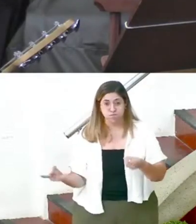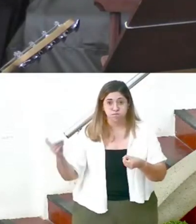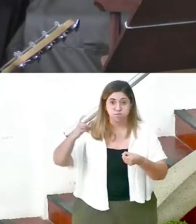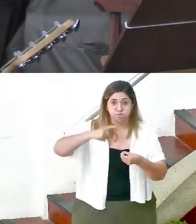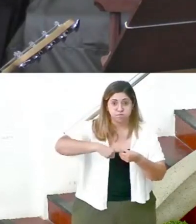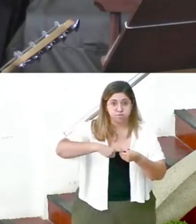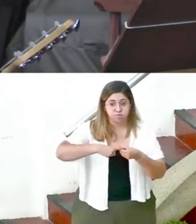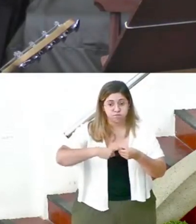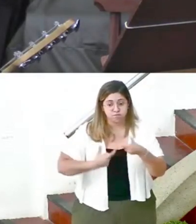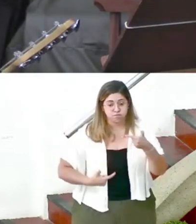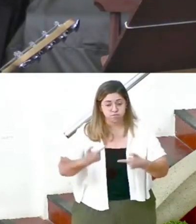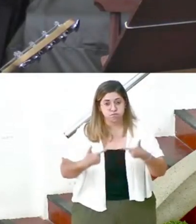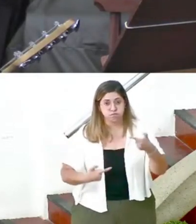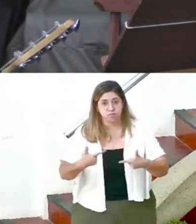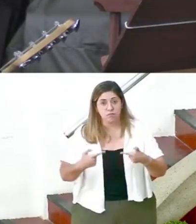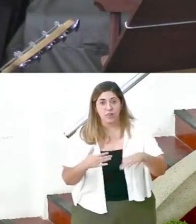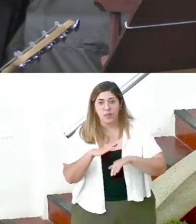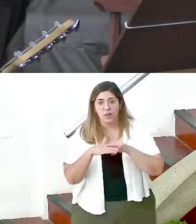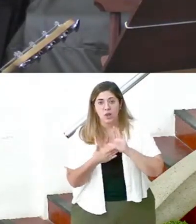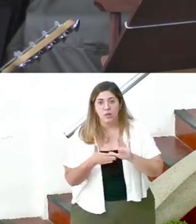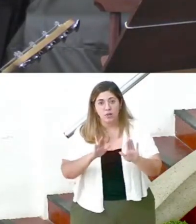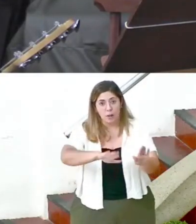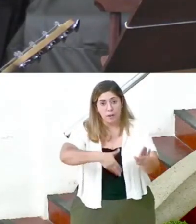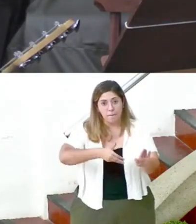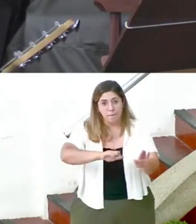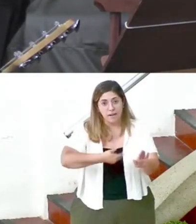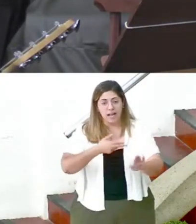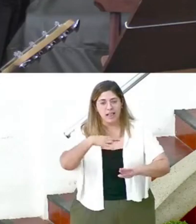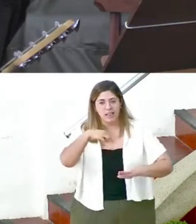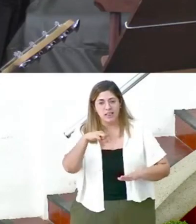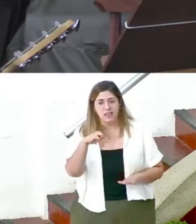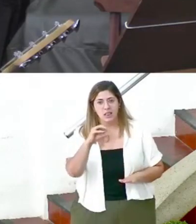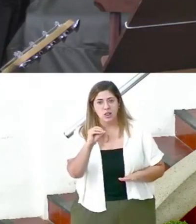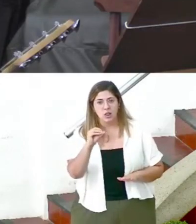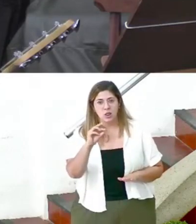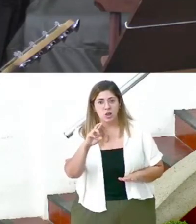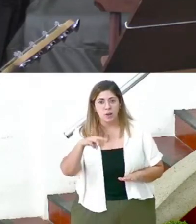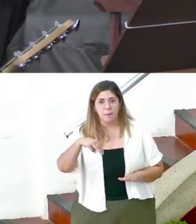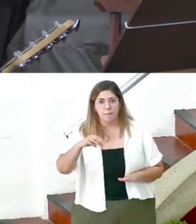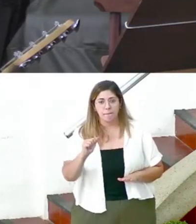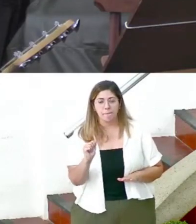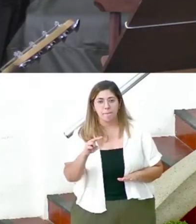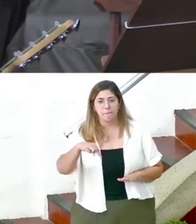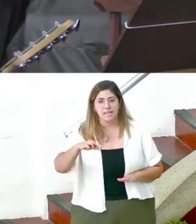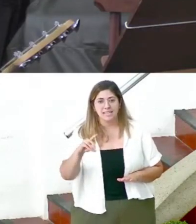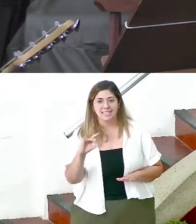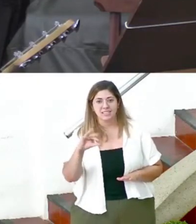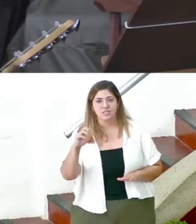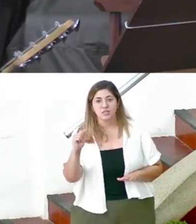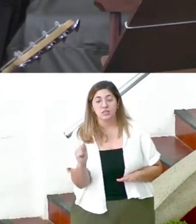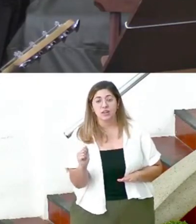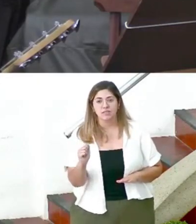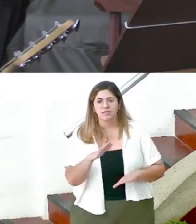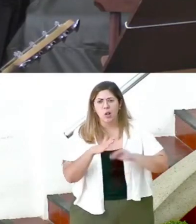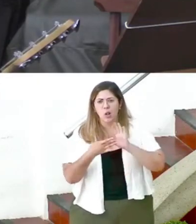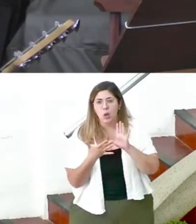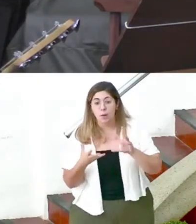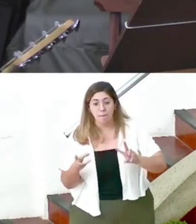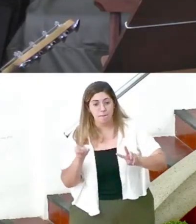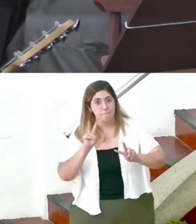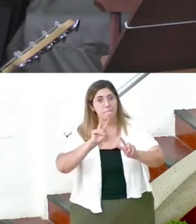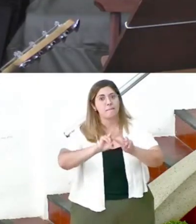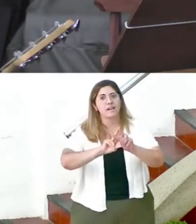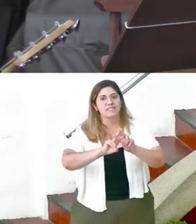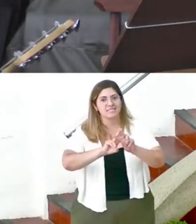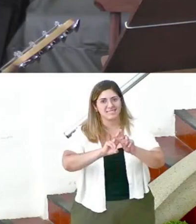da Normandia, onde estaria Rosenthal? A essa altura, ele já estava preso. Ele já havia, seu